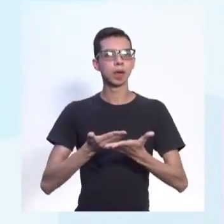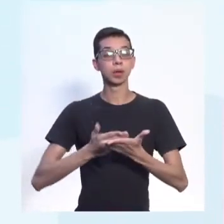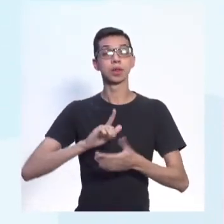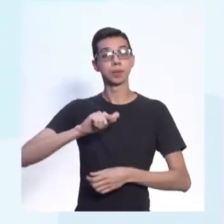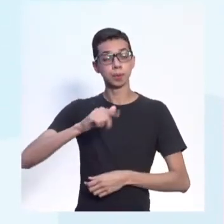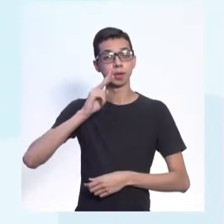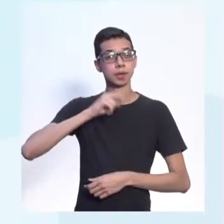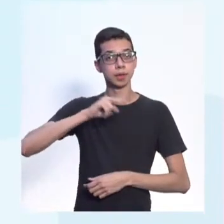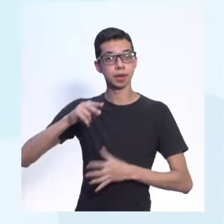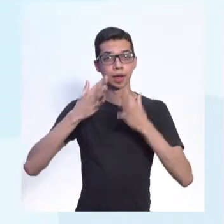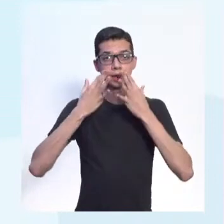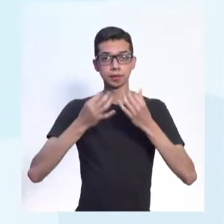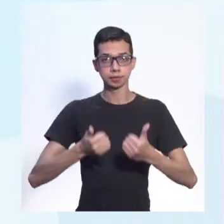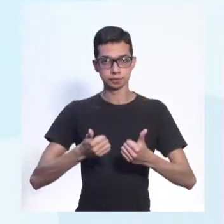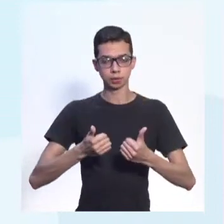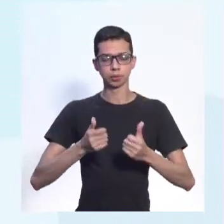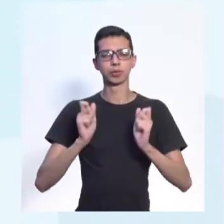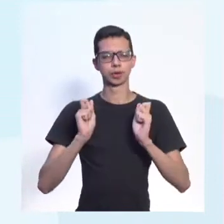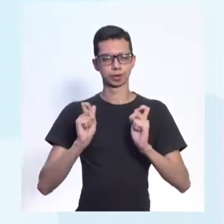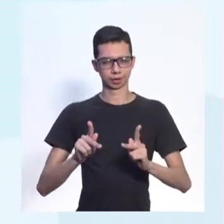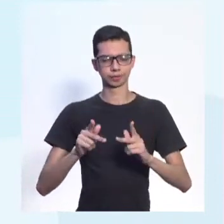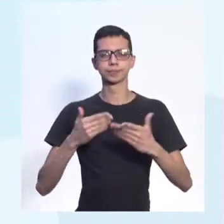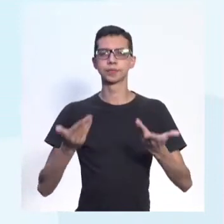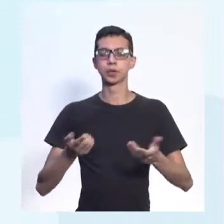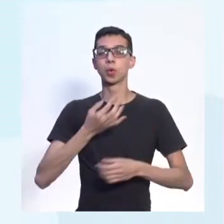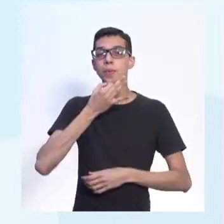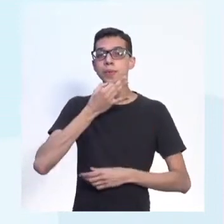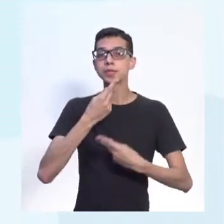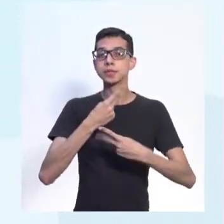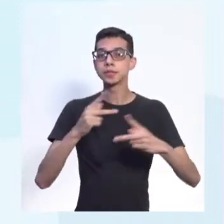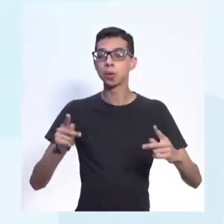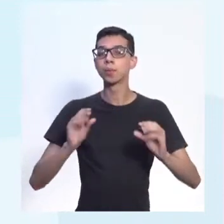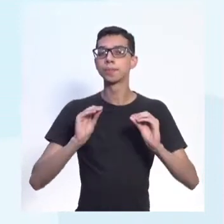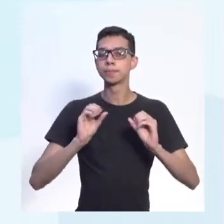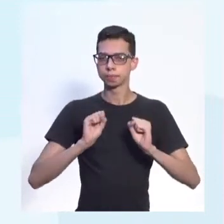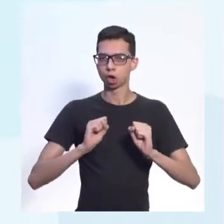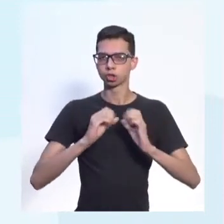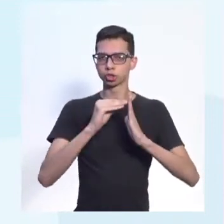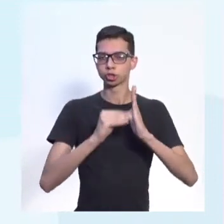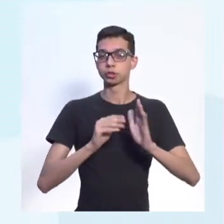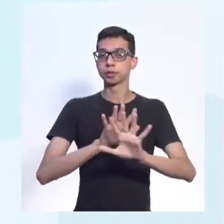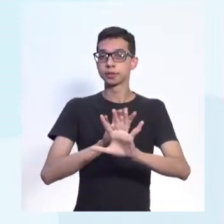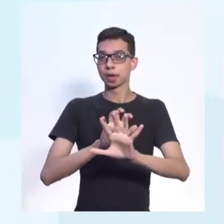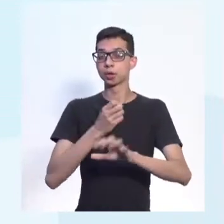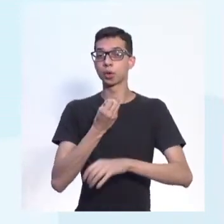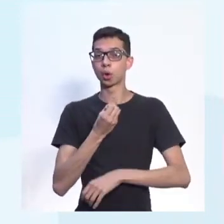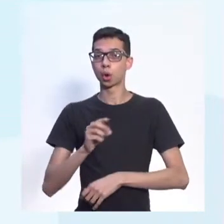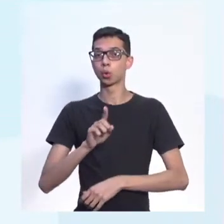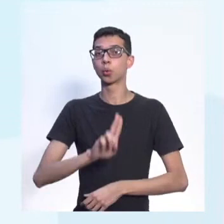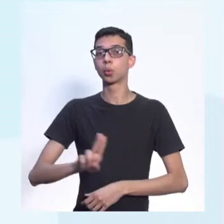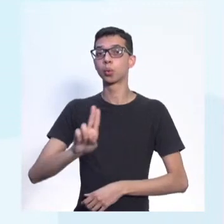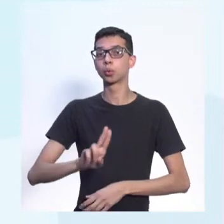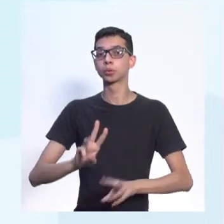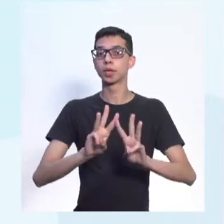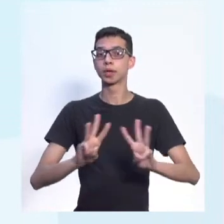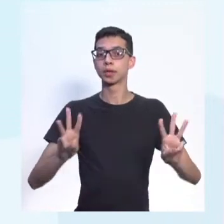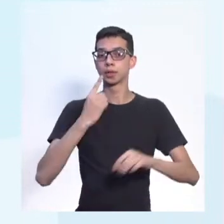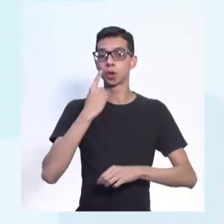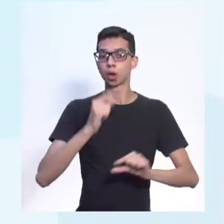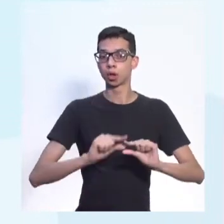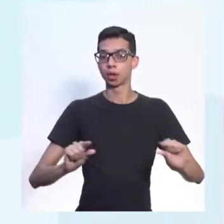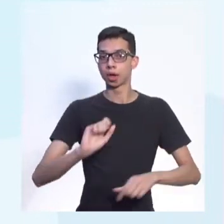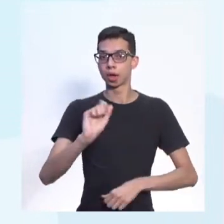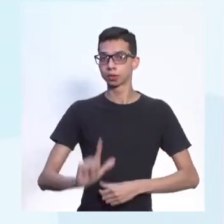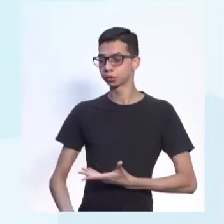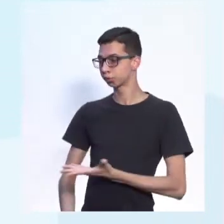muito carinho e atenção, tá bom? Então, coloque aí a opinião de vocês pelo QR Code ou utilizando aí o link que aparece aí do ladinho